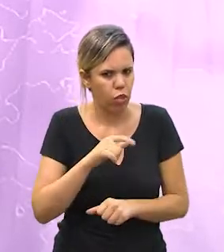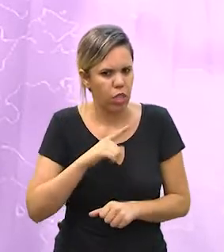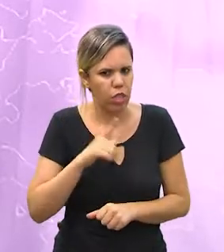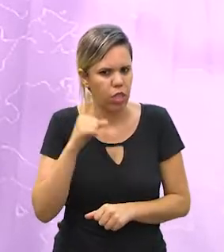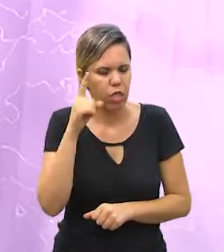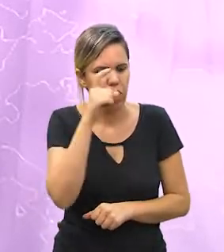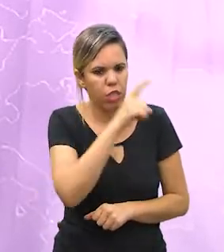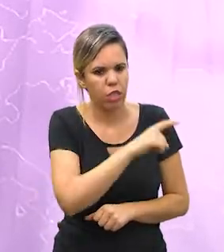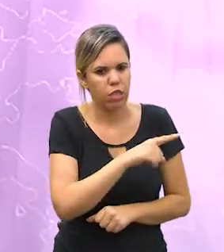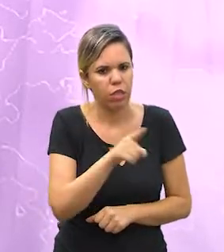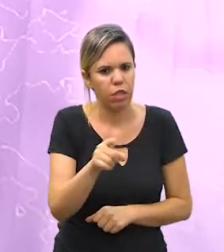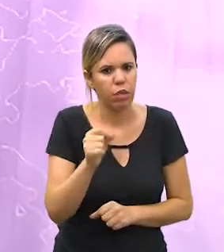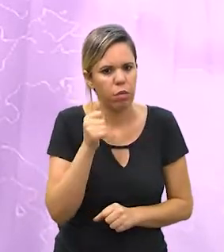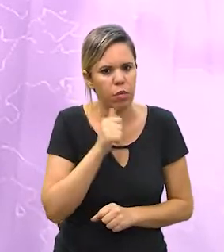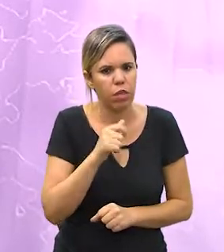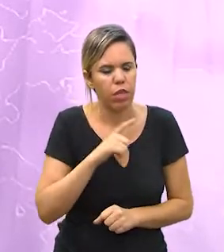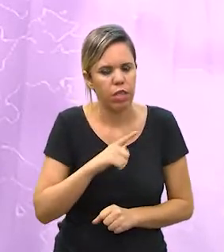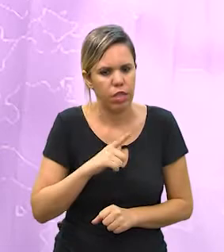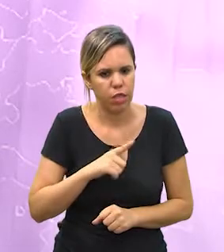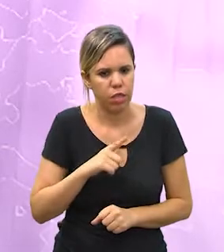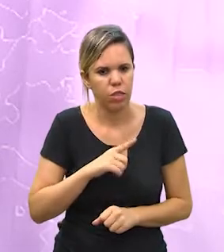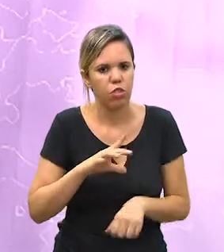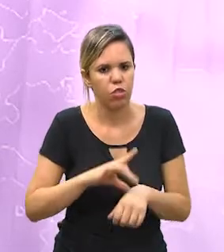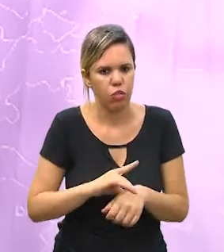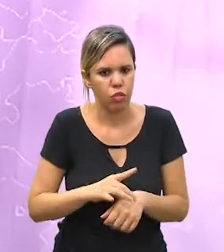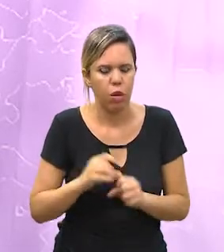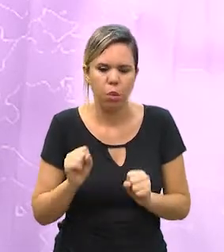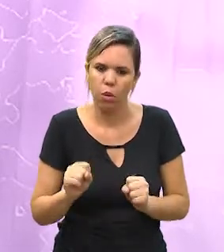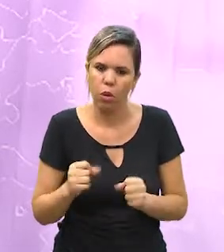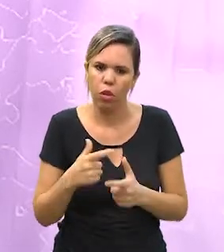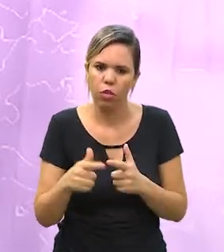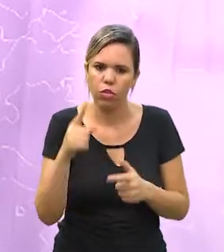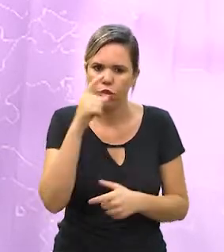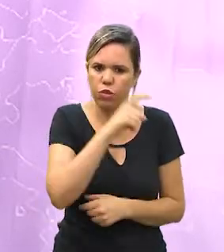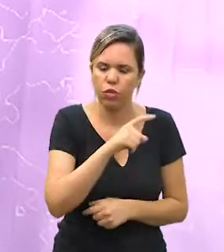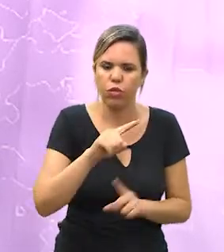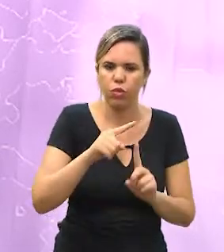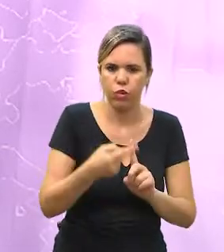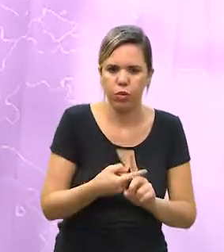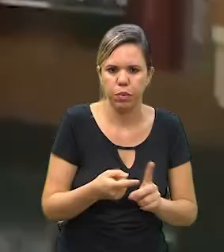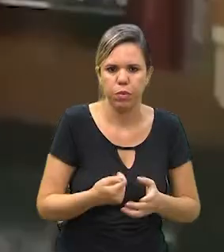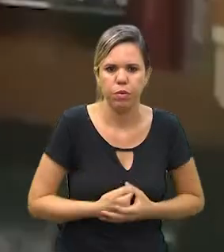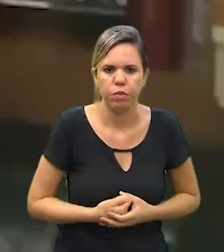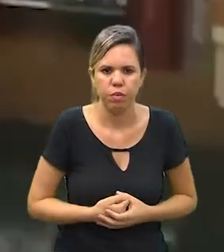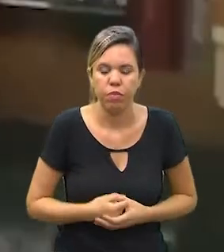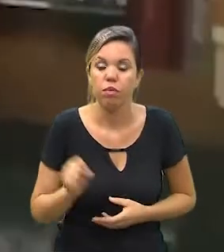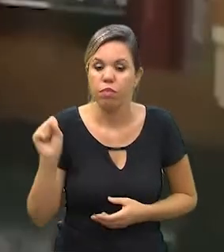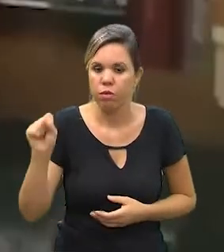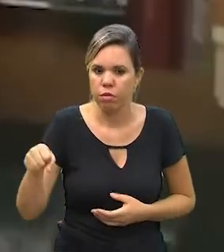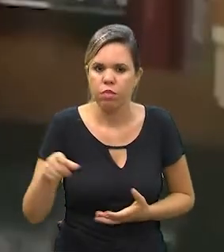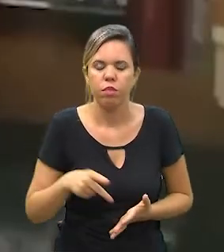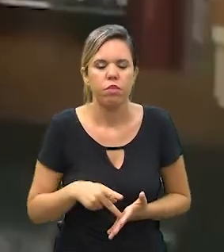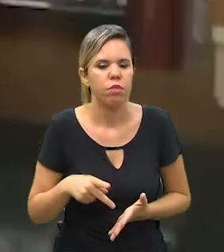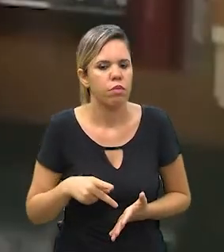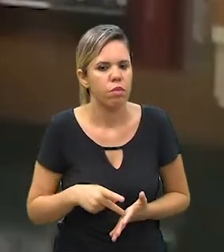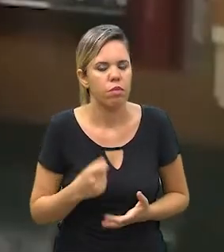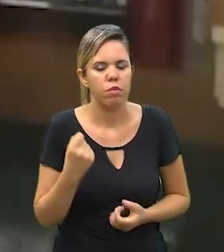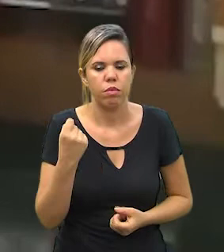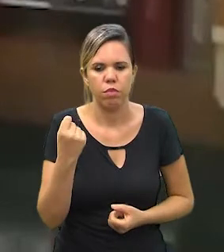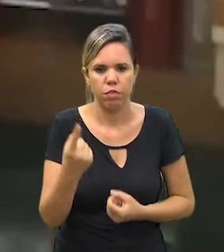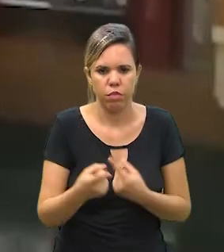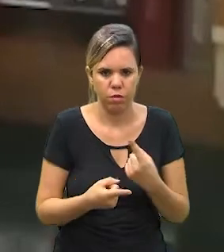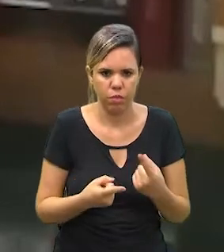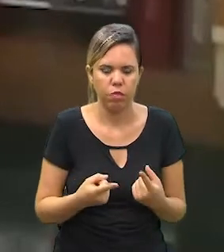alguma dificuldade, a mulher que tem a endometriose pode ter alguma dificuldade em engravidar? Sim, é uma das causas